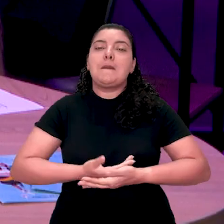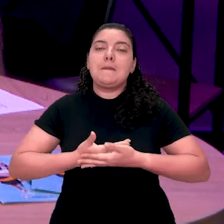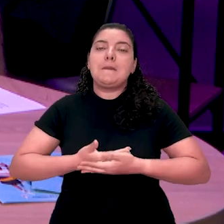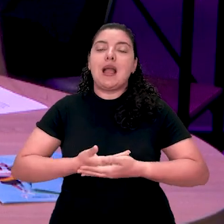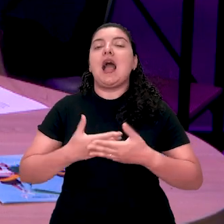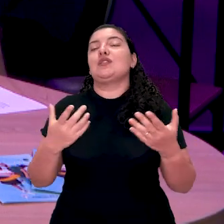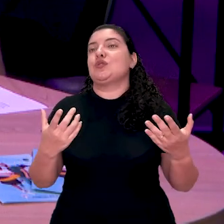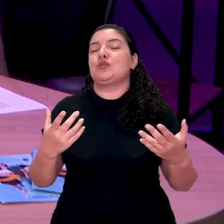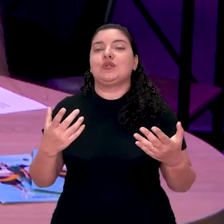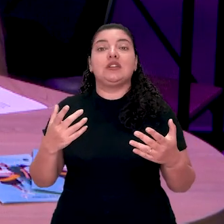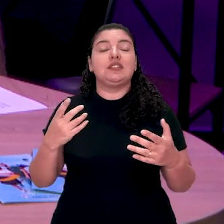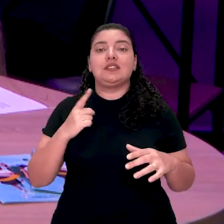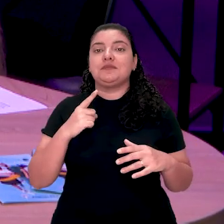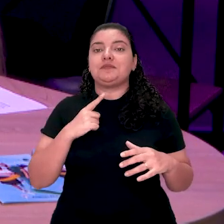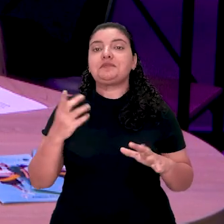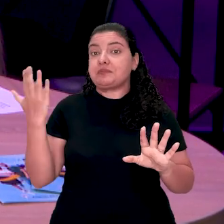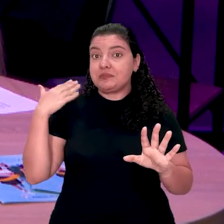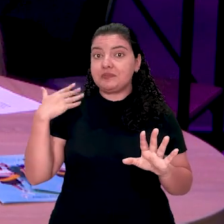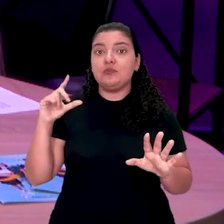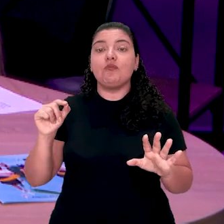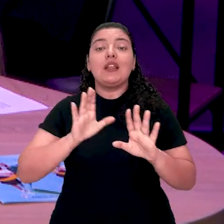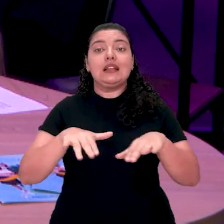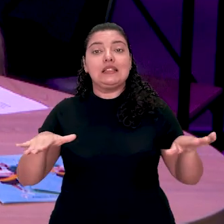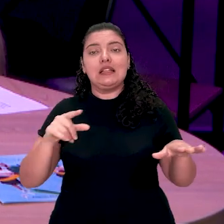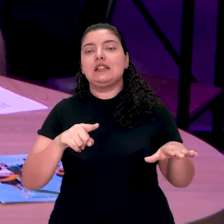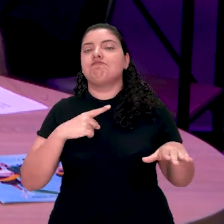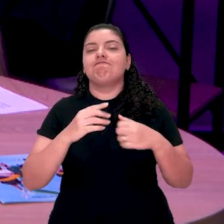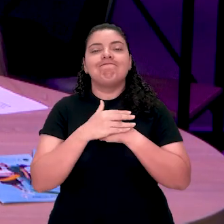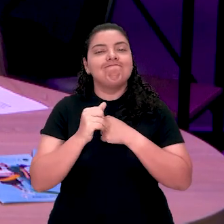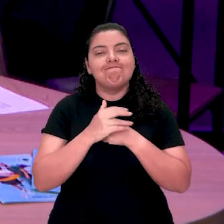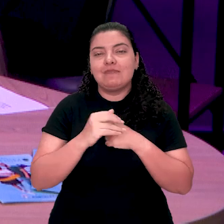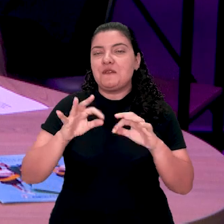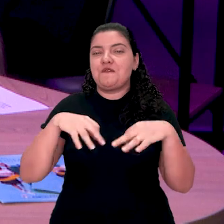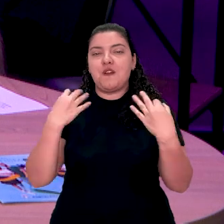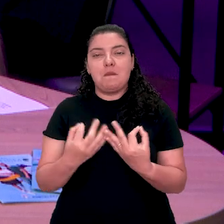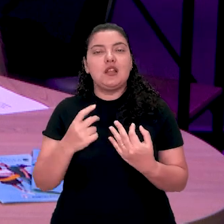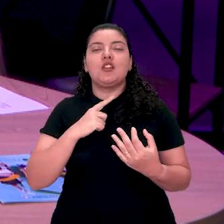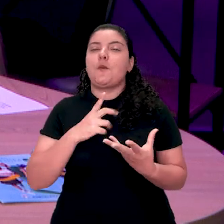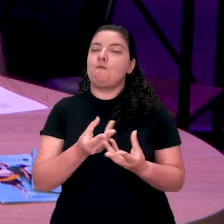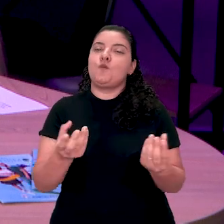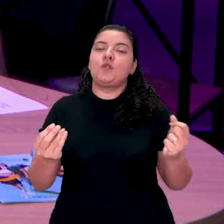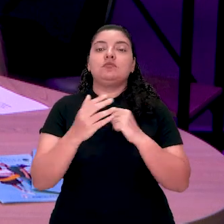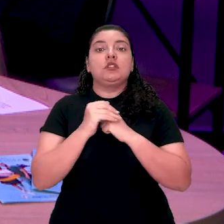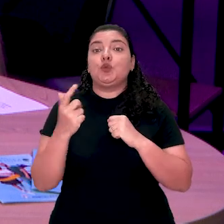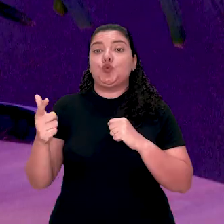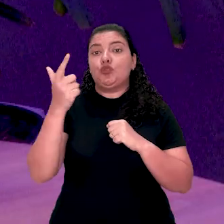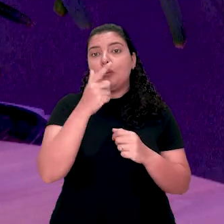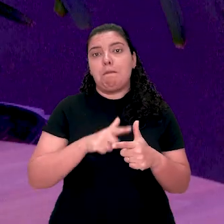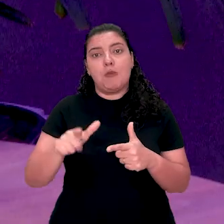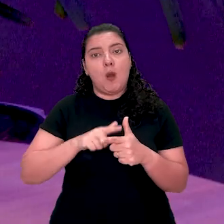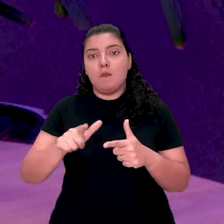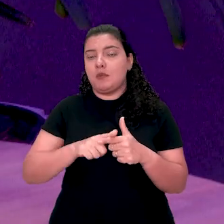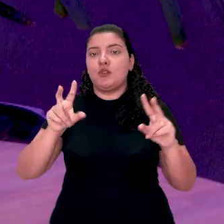no tum-tum. E a gente, naquela época, as crianças eram muito acolhedoras. As famílias eram muito acolhedoras. Então, nós nunca tivemos nenhum